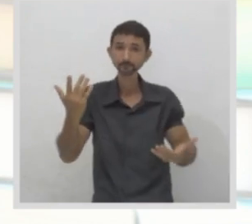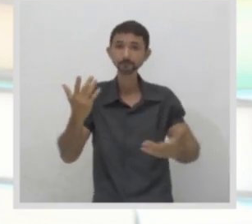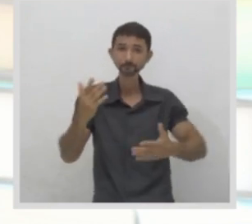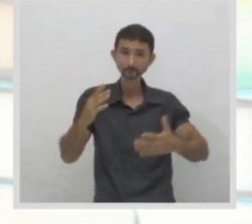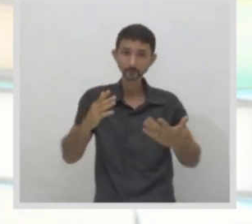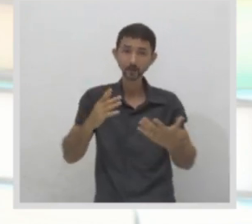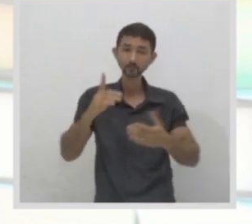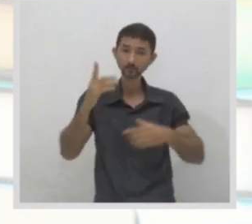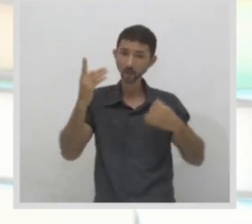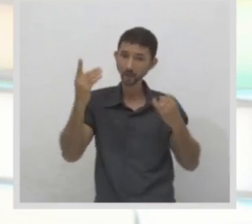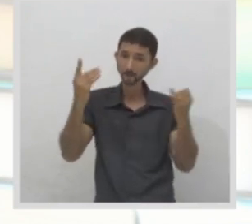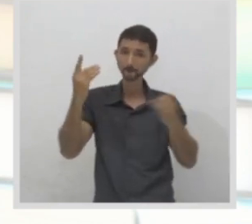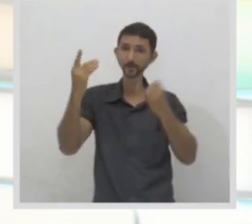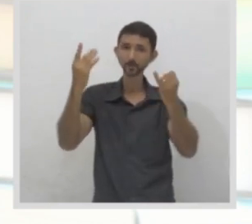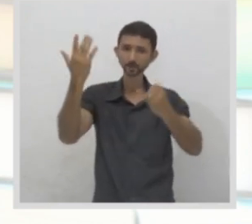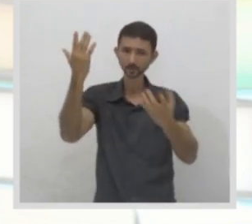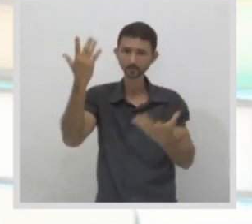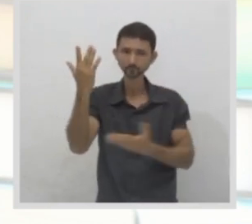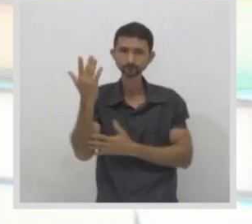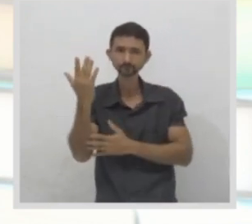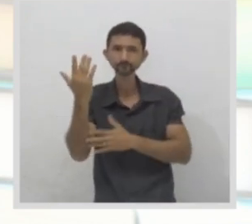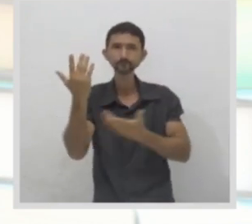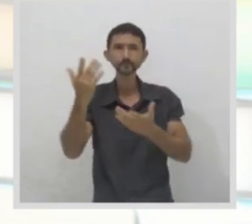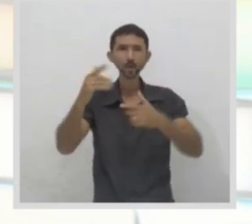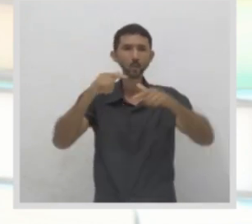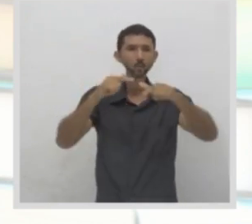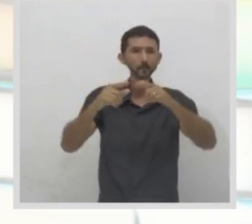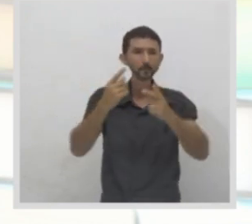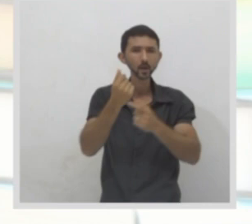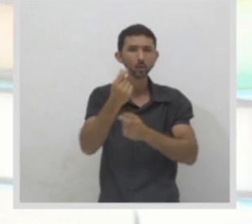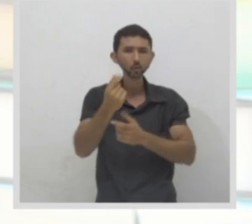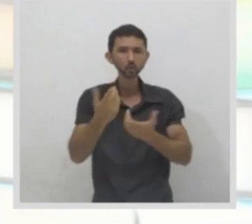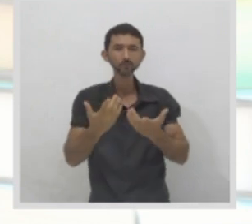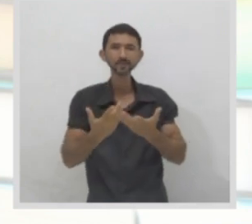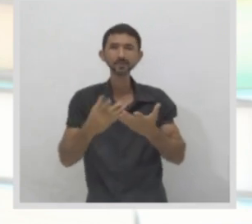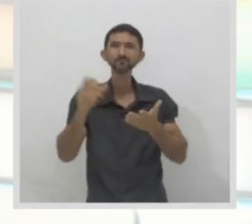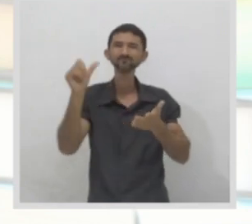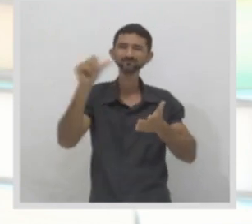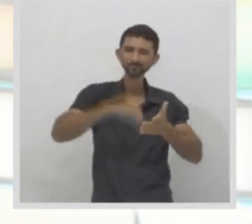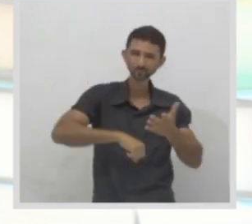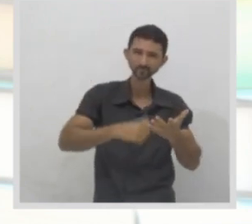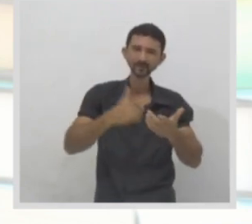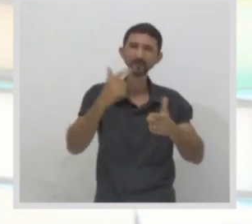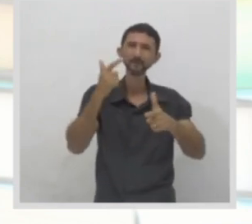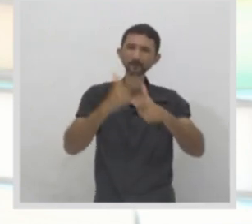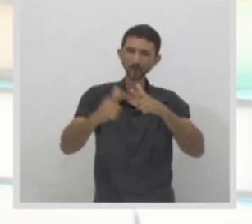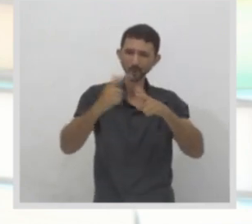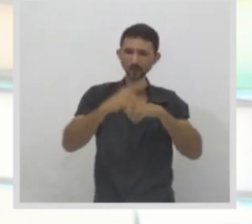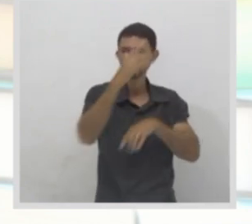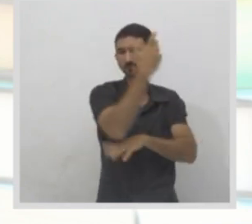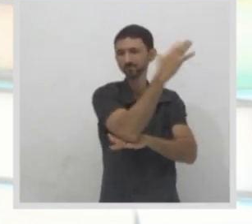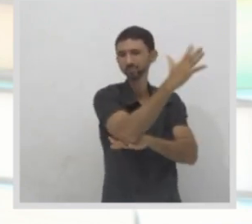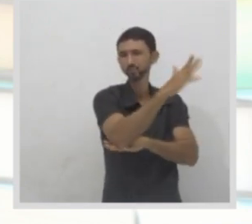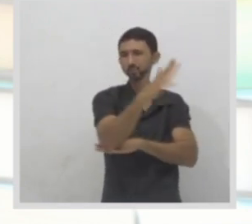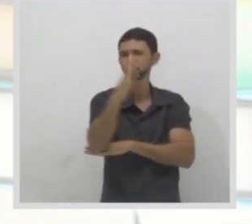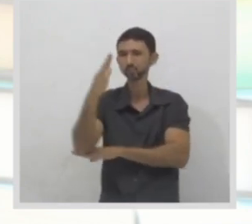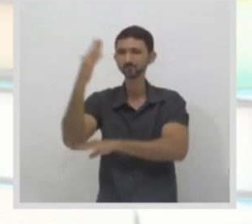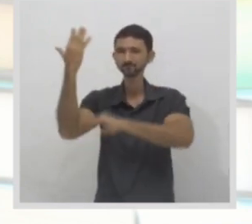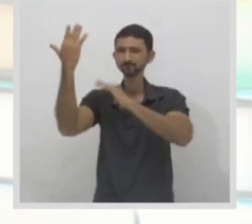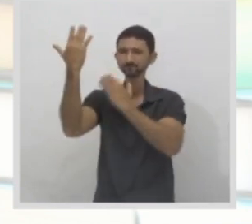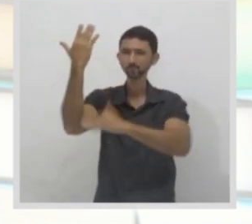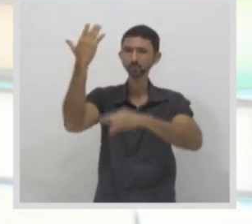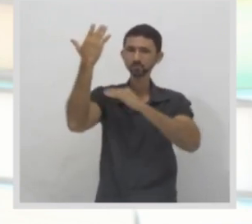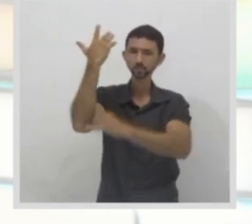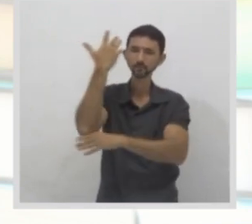consequência importante, que foi a primeira atividade econômica com impacto negativo para a Mata Atlântica. Tá? E ele